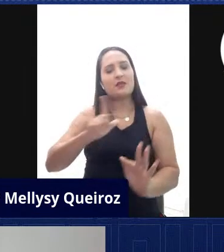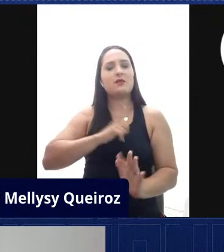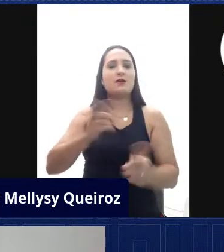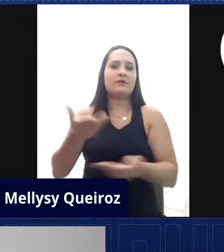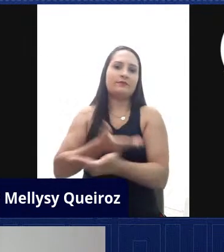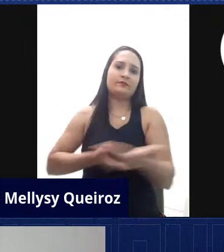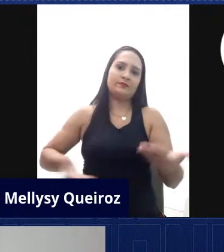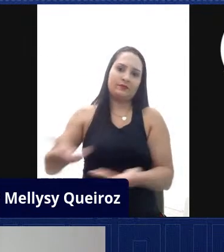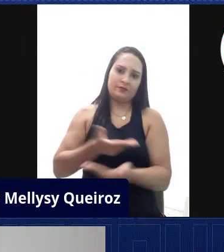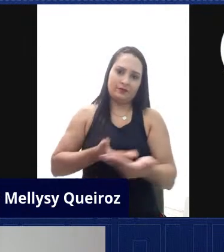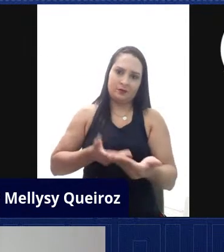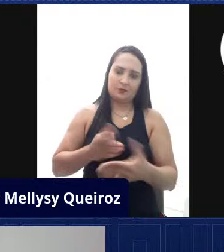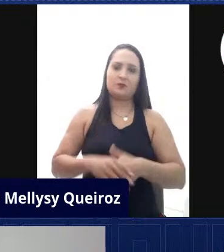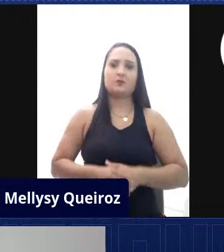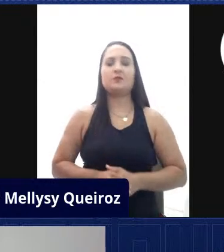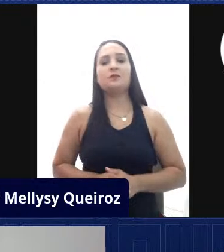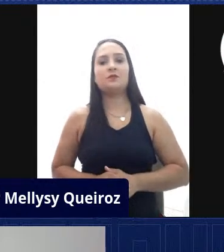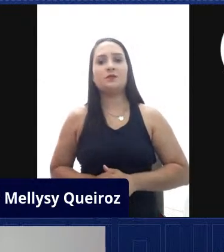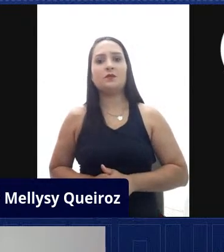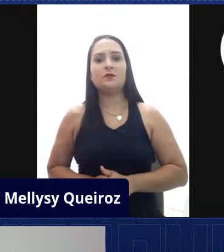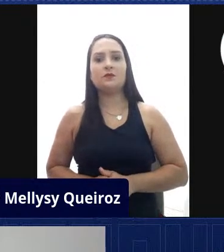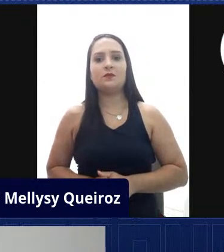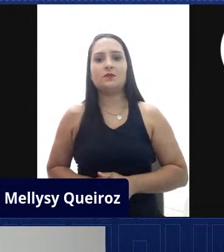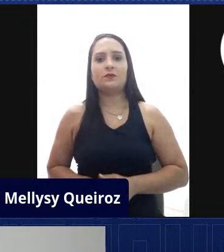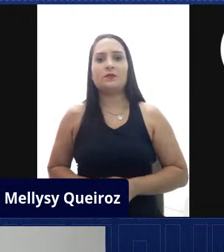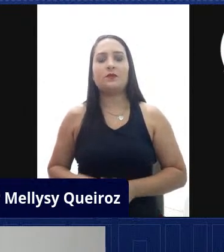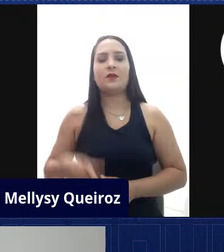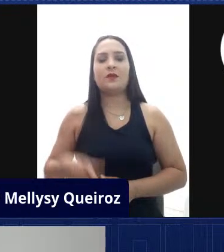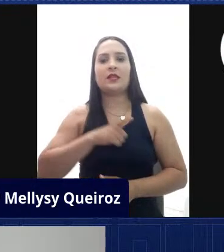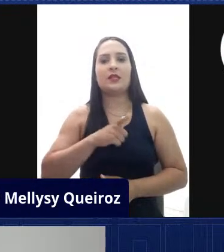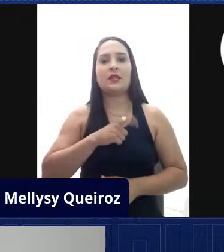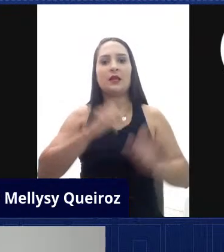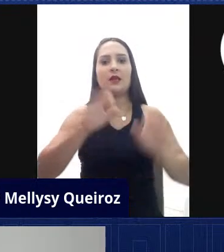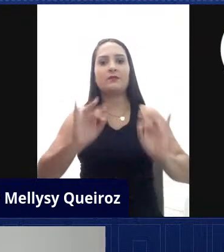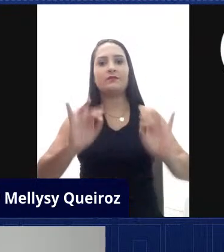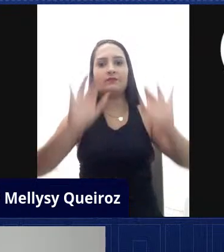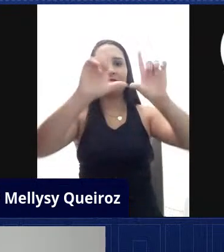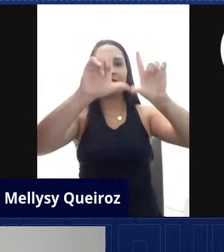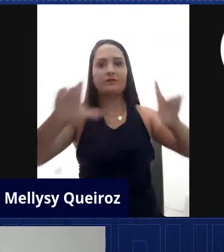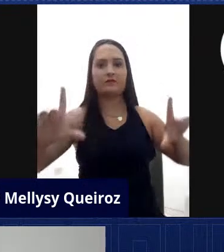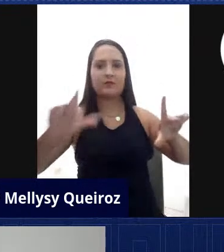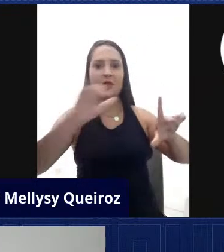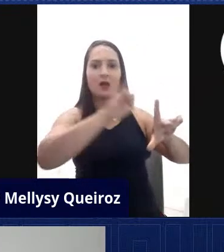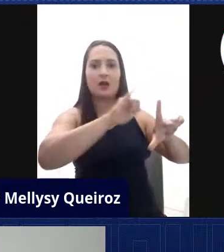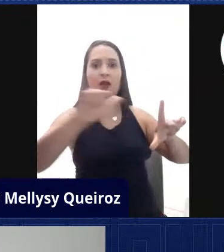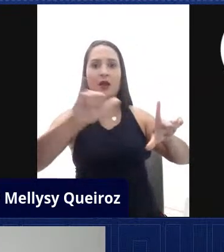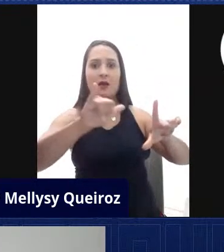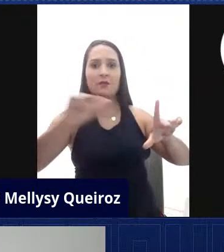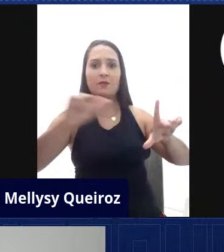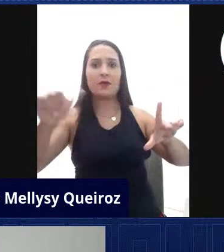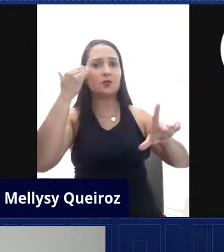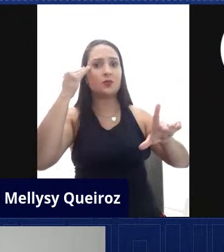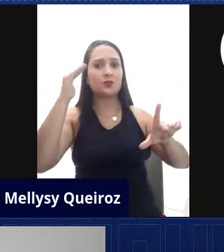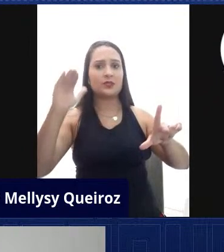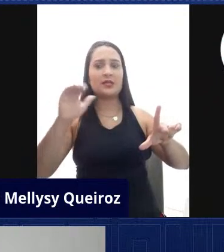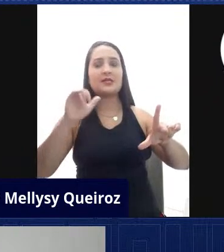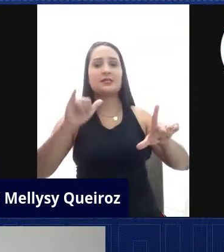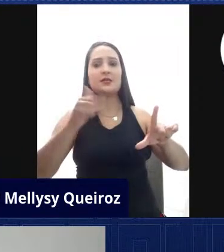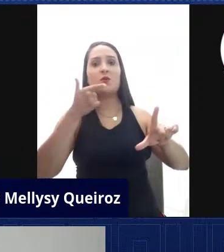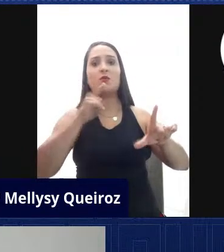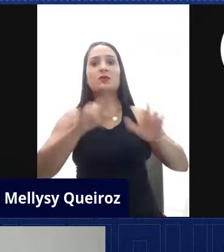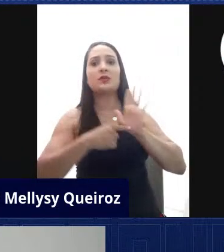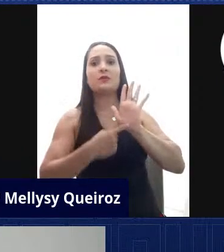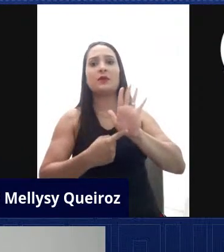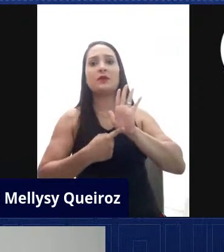nós temos aí nosso card da campanha, eu não sei se vocês vão conseguir projetar, mas é a nossa